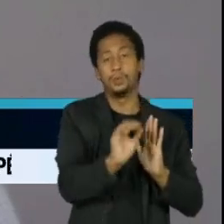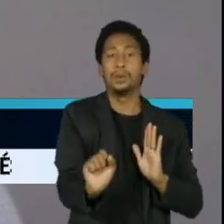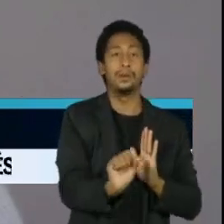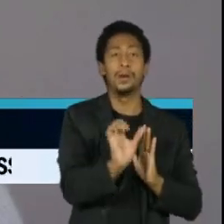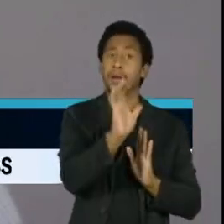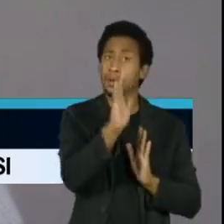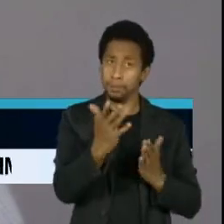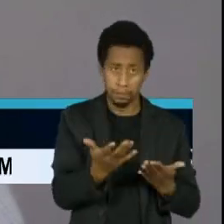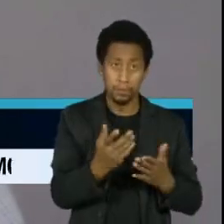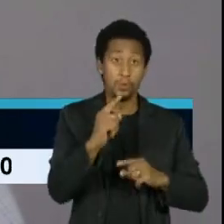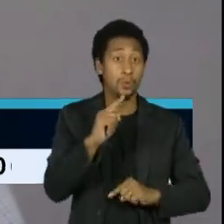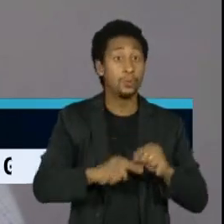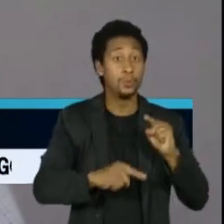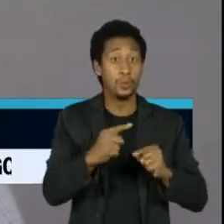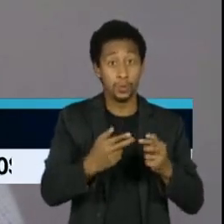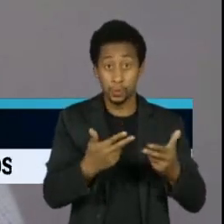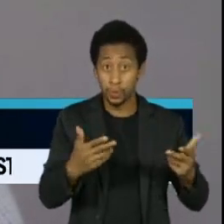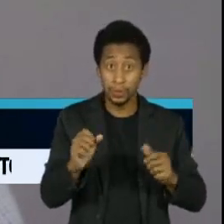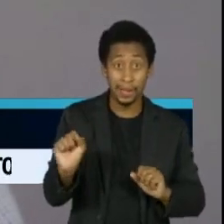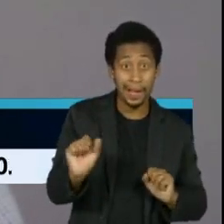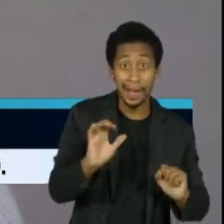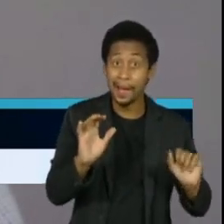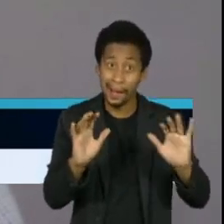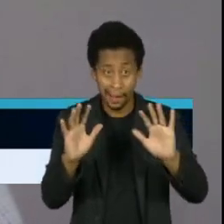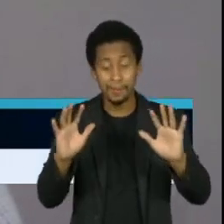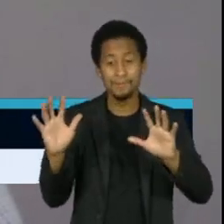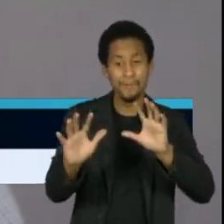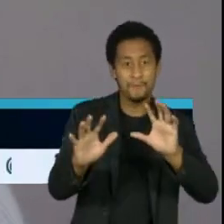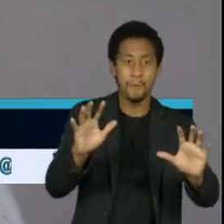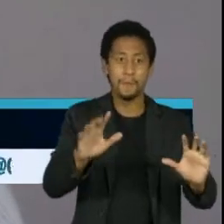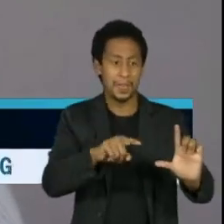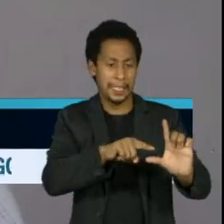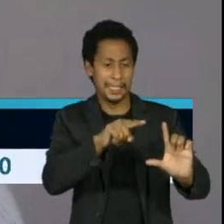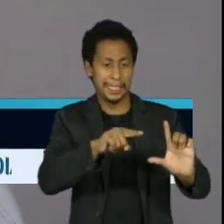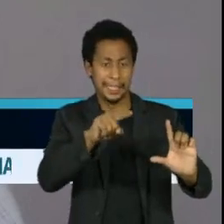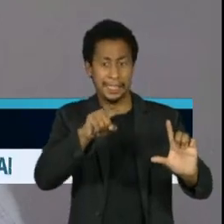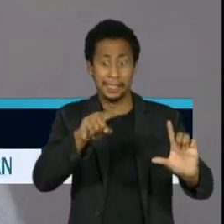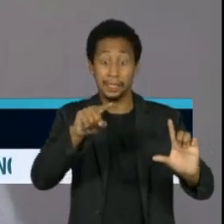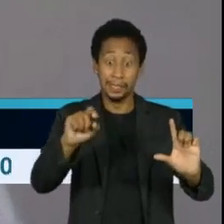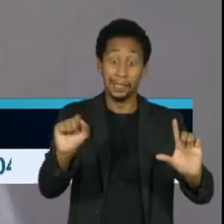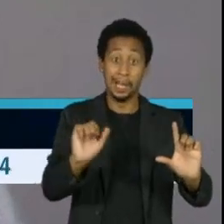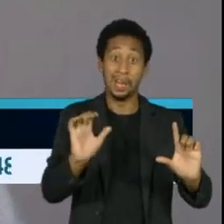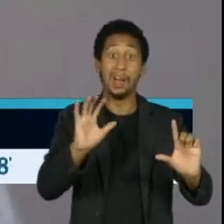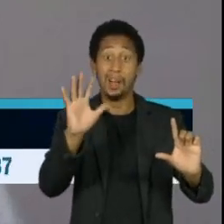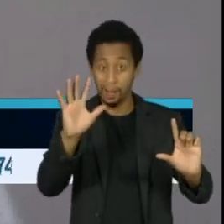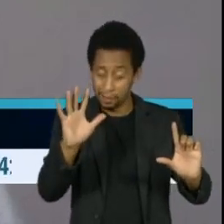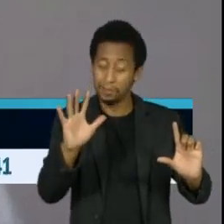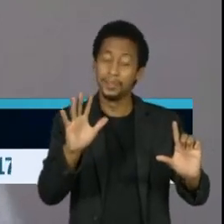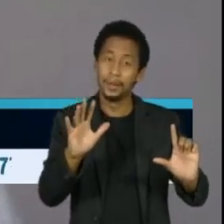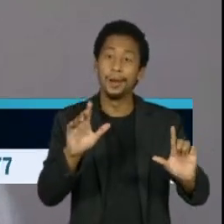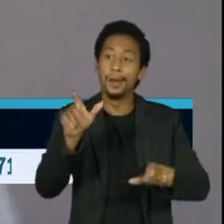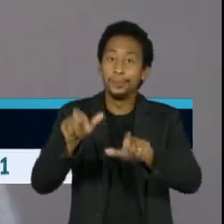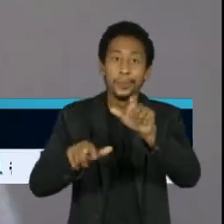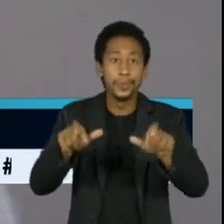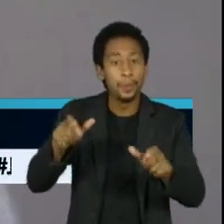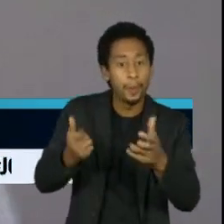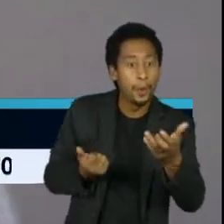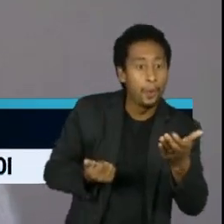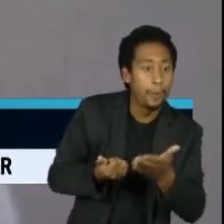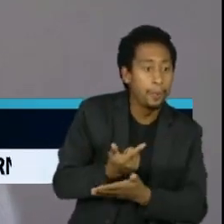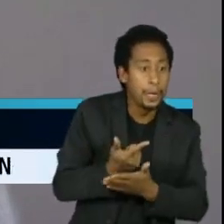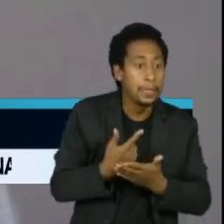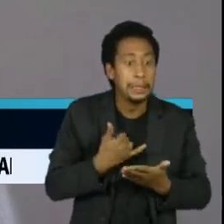mais caras levam a uma inflação mais acelerada, que significa maior corrosão do poder de compra dos